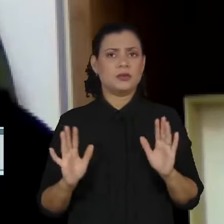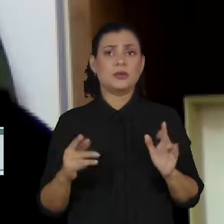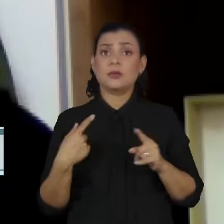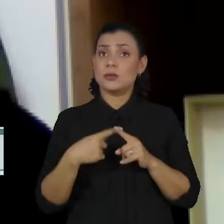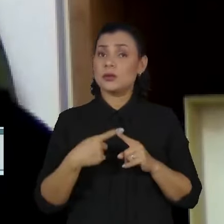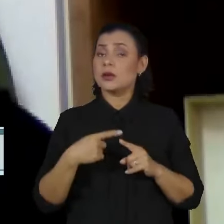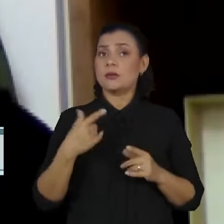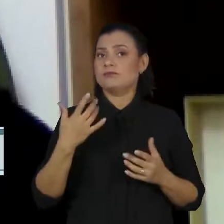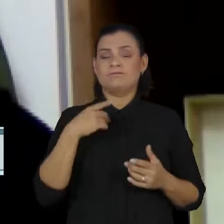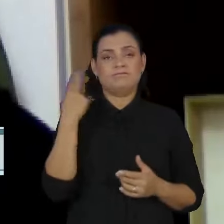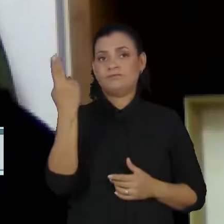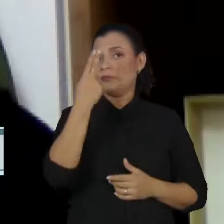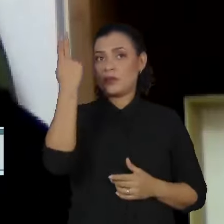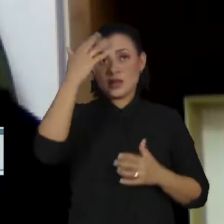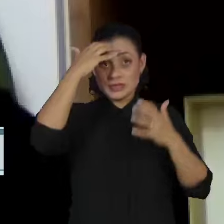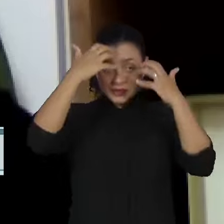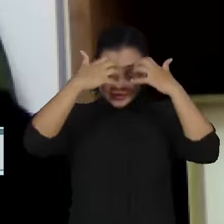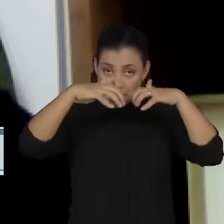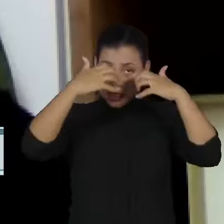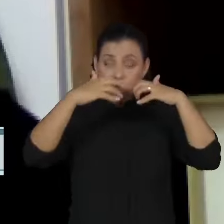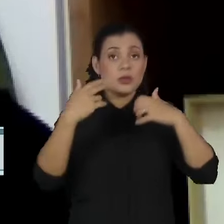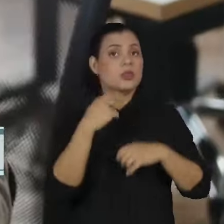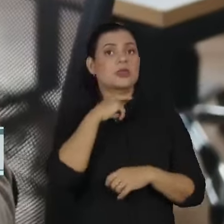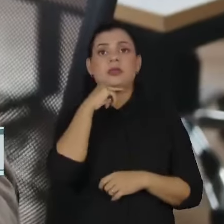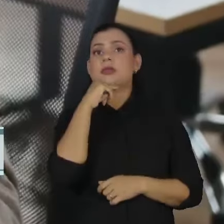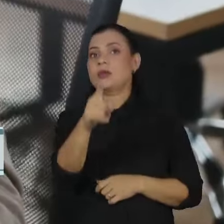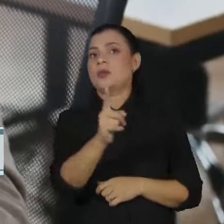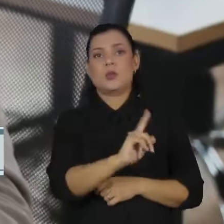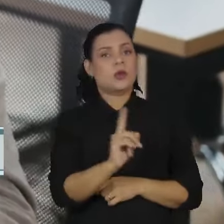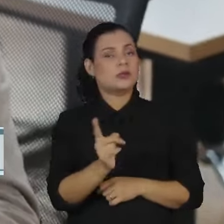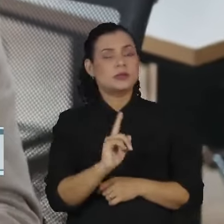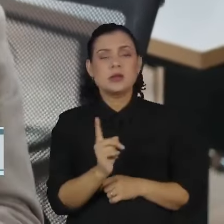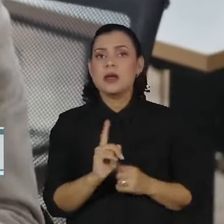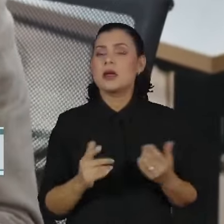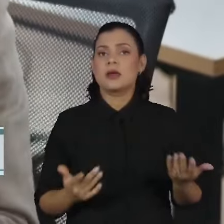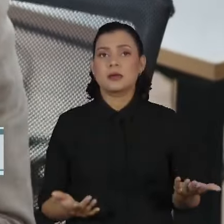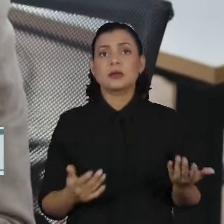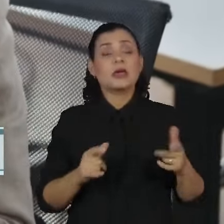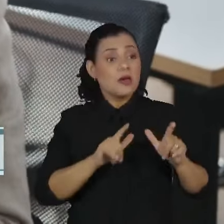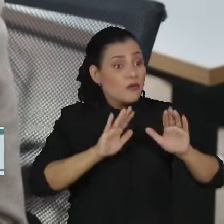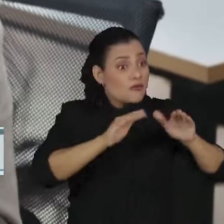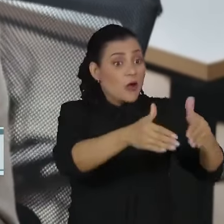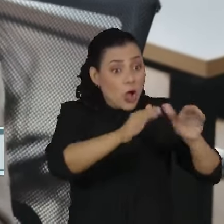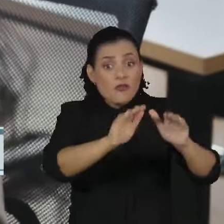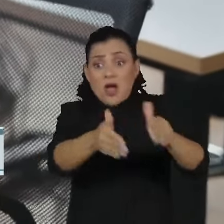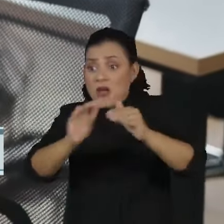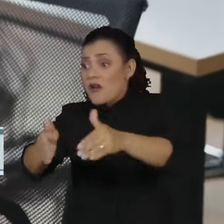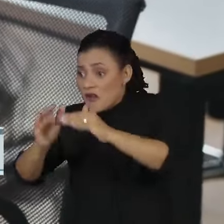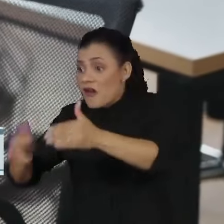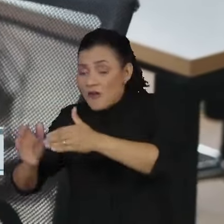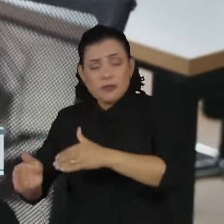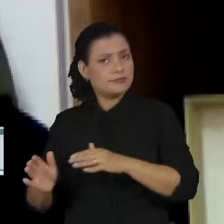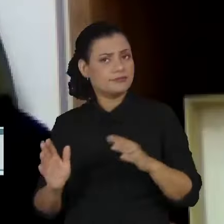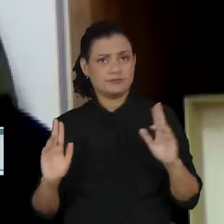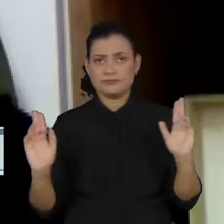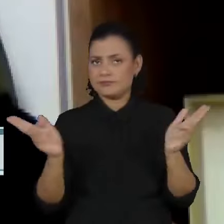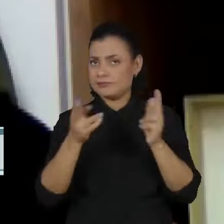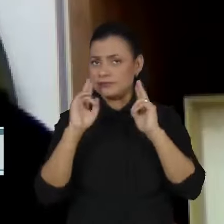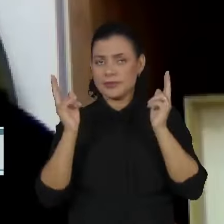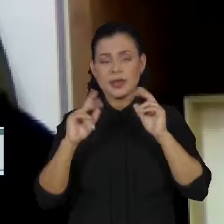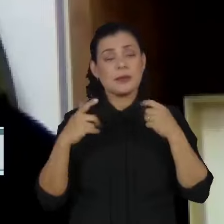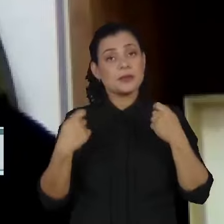contrário. O nosso cérebro, ele não tem essa capacidade de múltiplo foco, né? Então, isso acaba